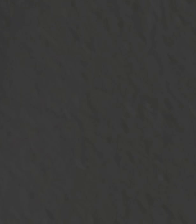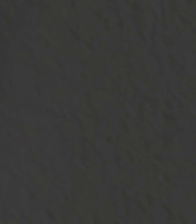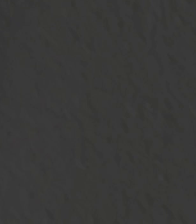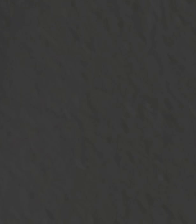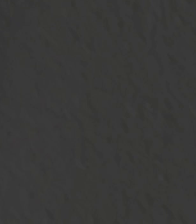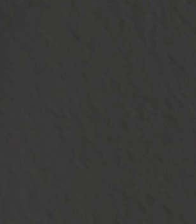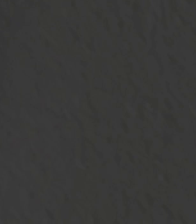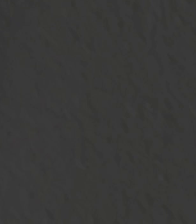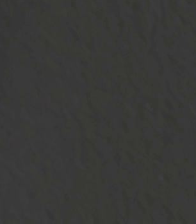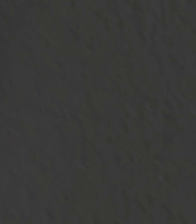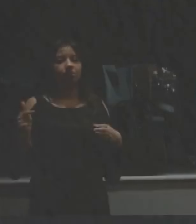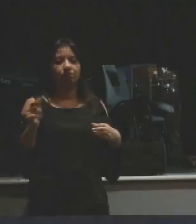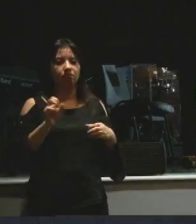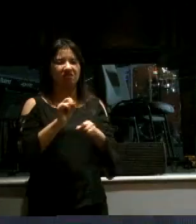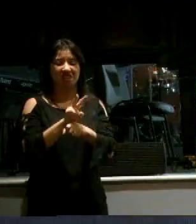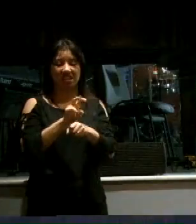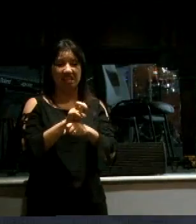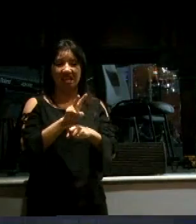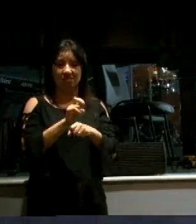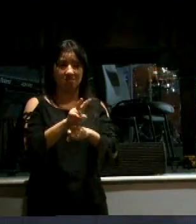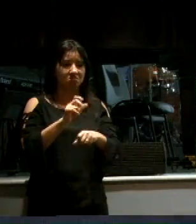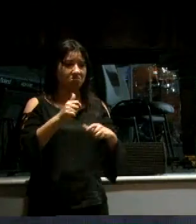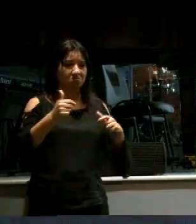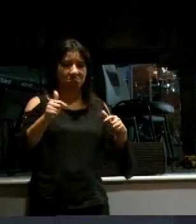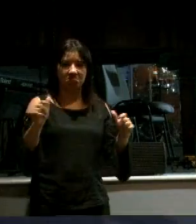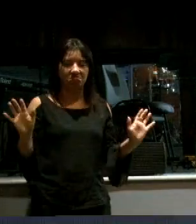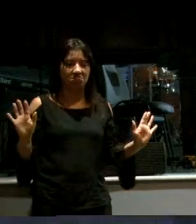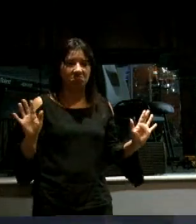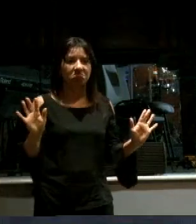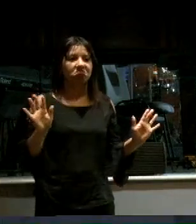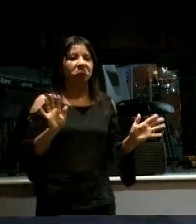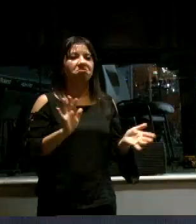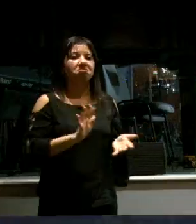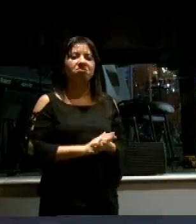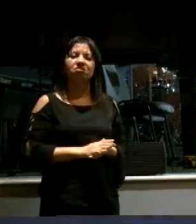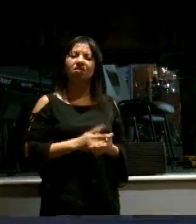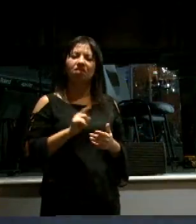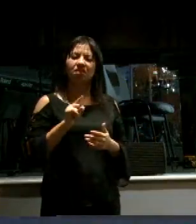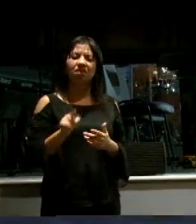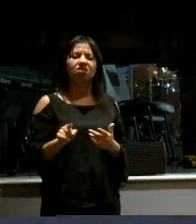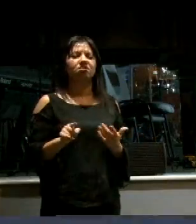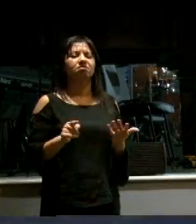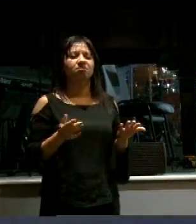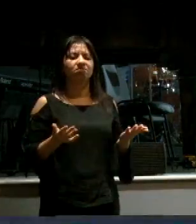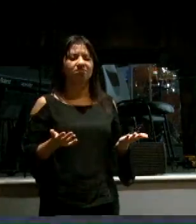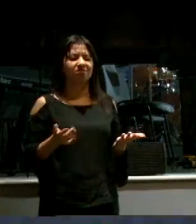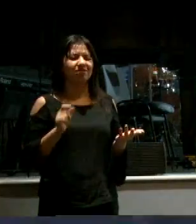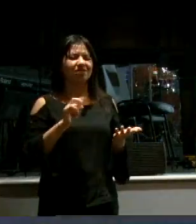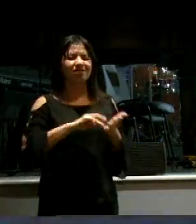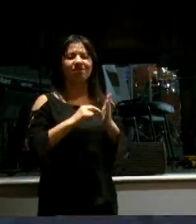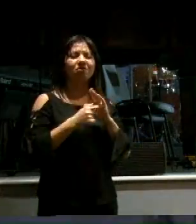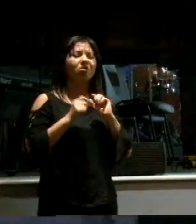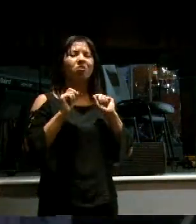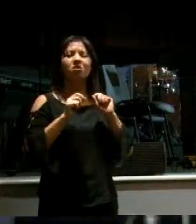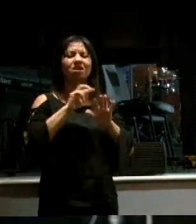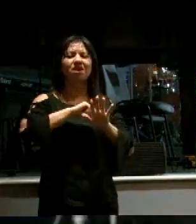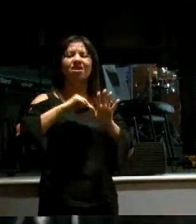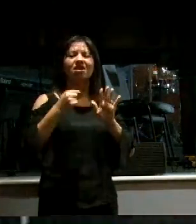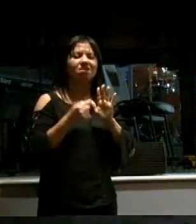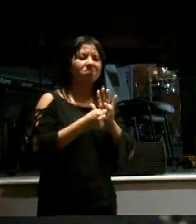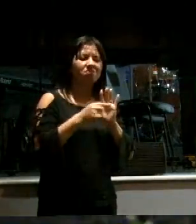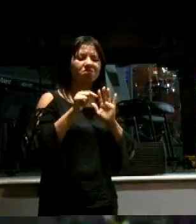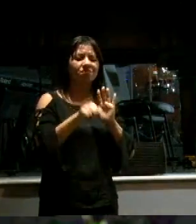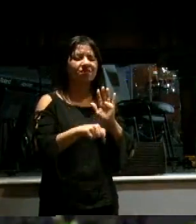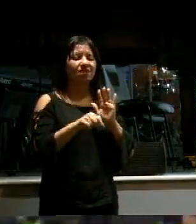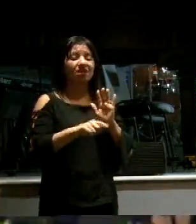nenhum na panela. Querido, essas colossíntidas são umas bolotas que dão numa trepadeira